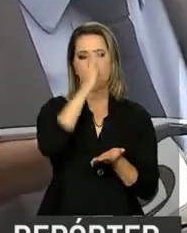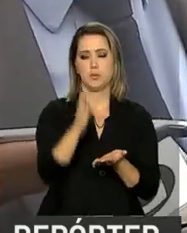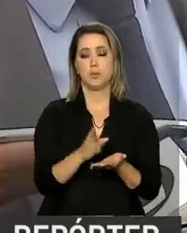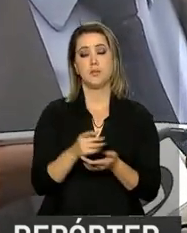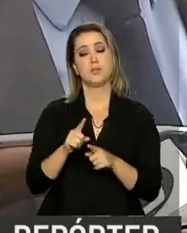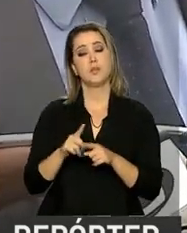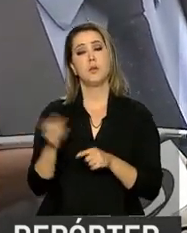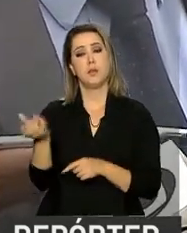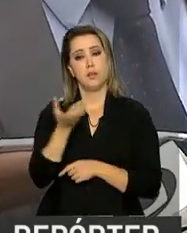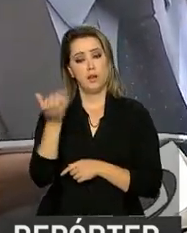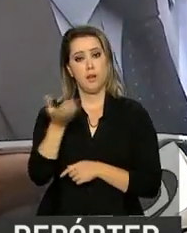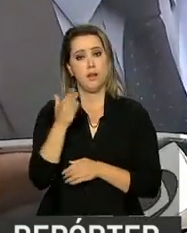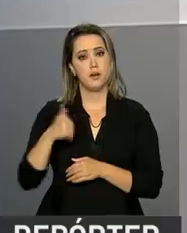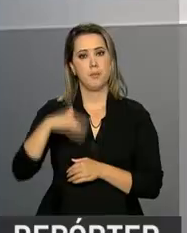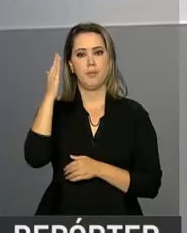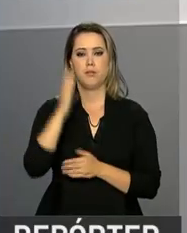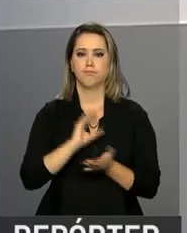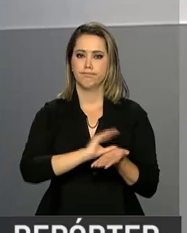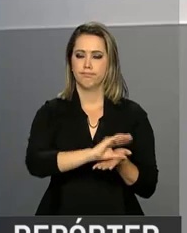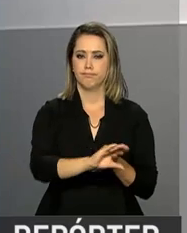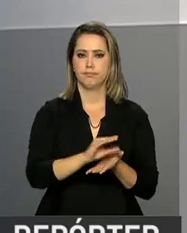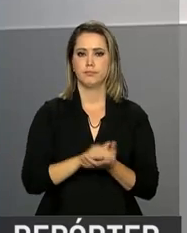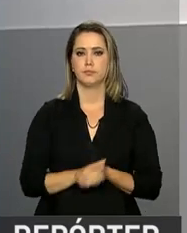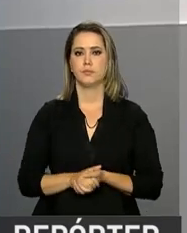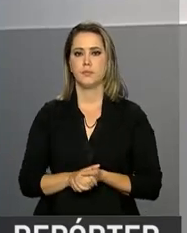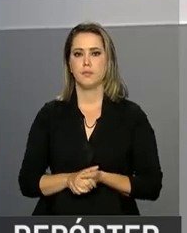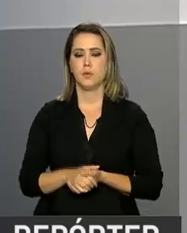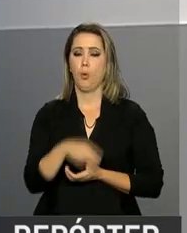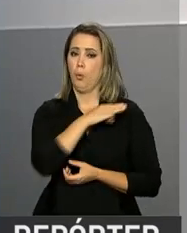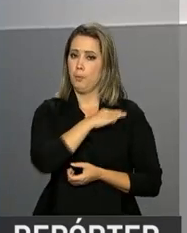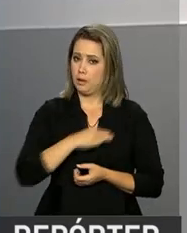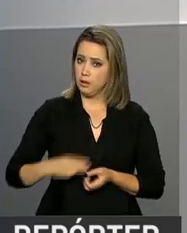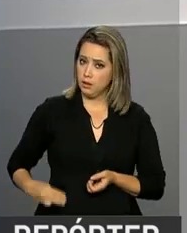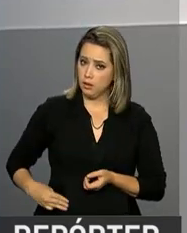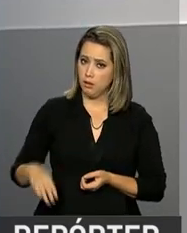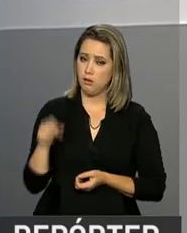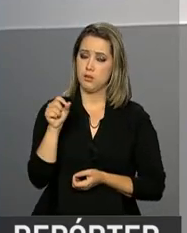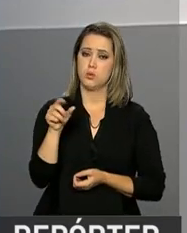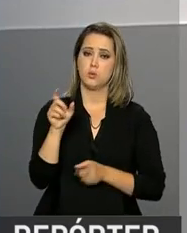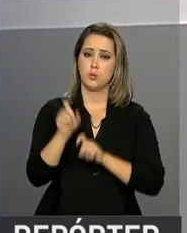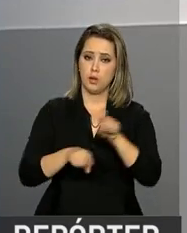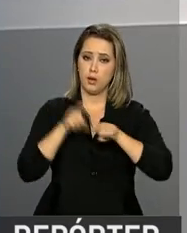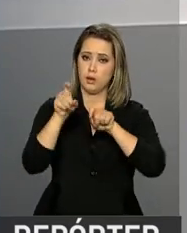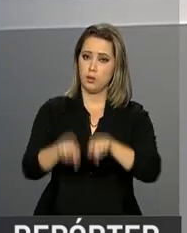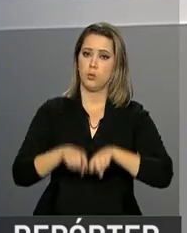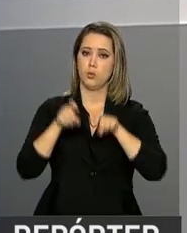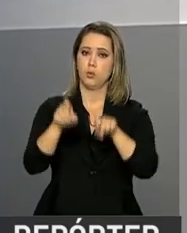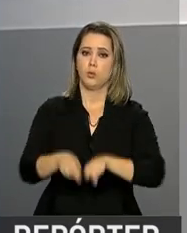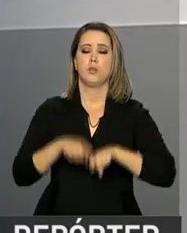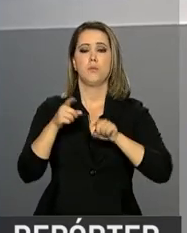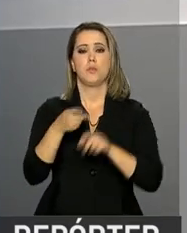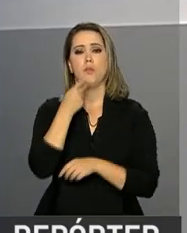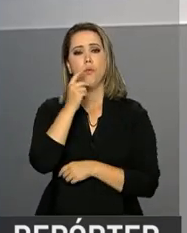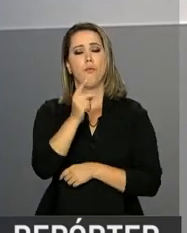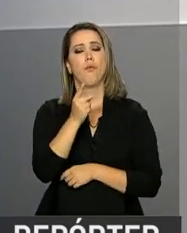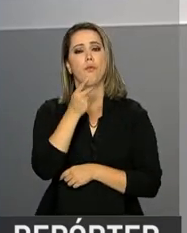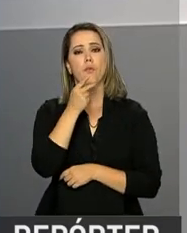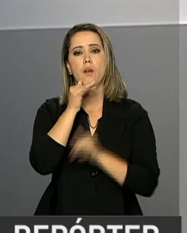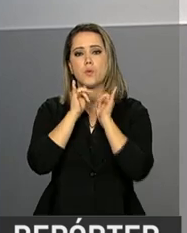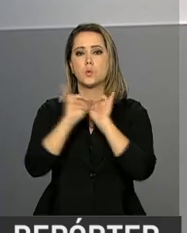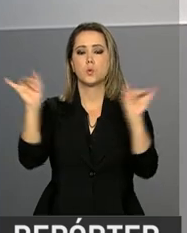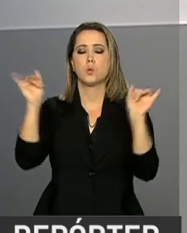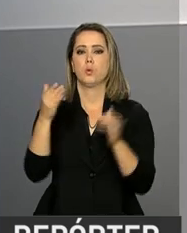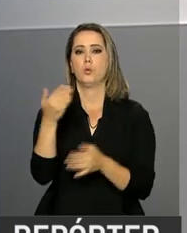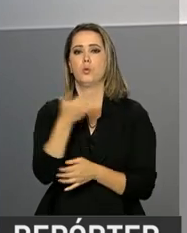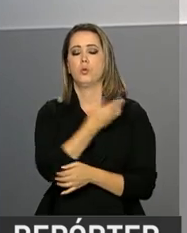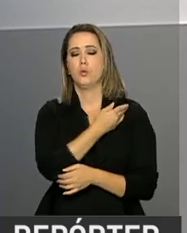investir ainda mais no Brasil. O ministro da agricultura, Blairo Maj anunciou que o governo está finalizando uma nova forma de